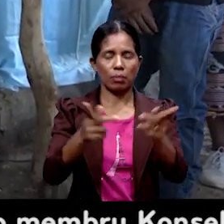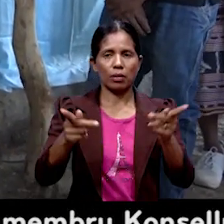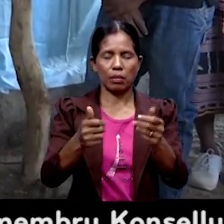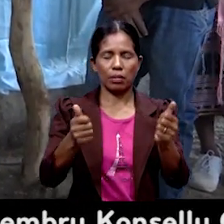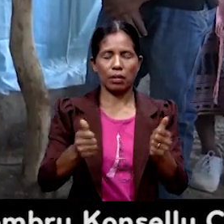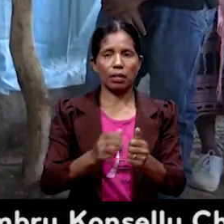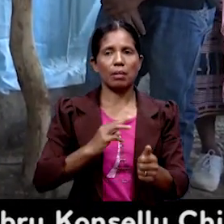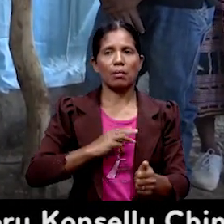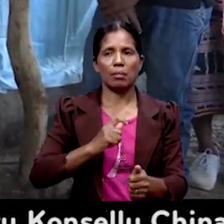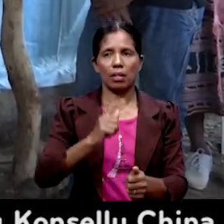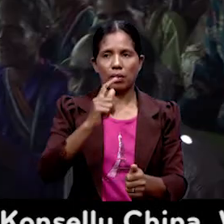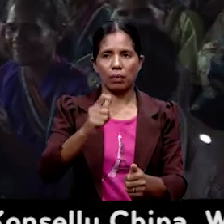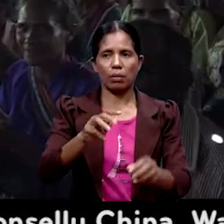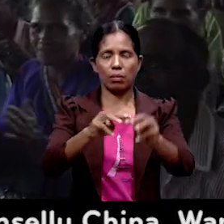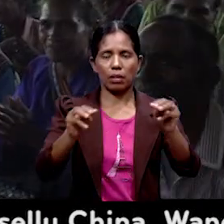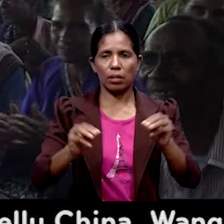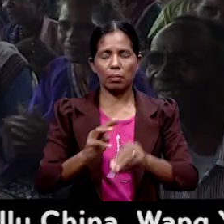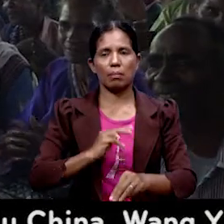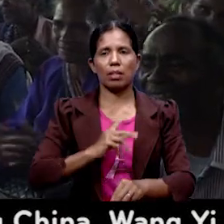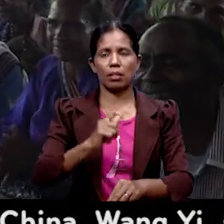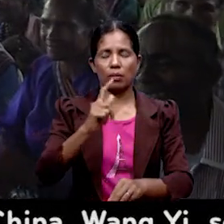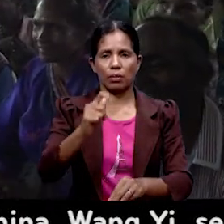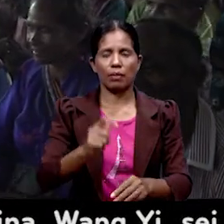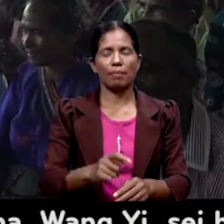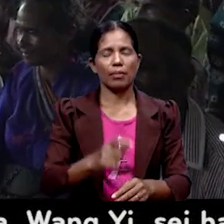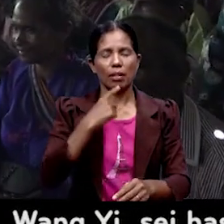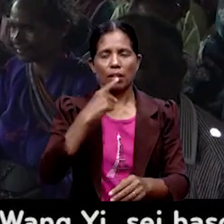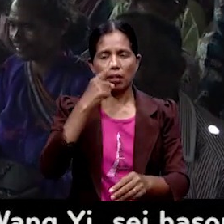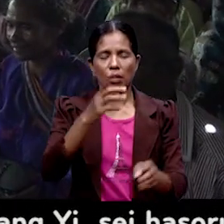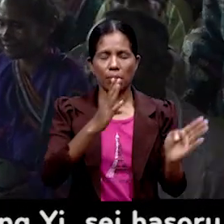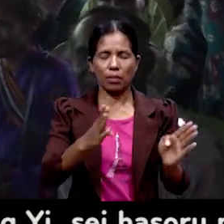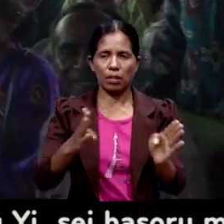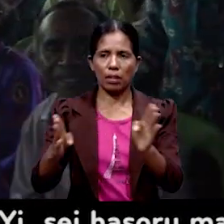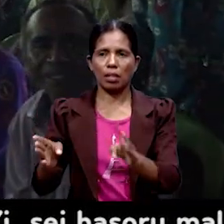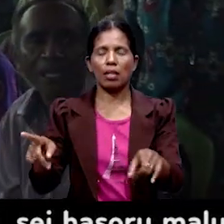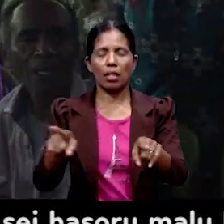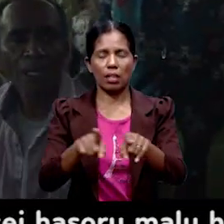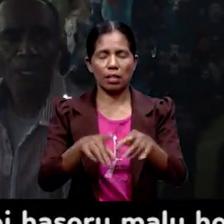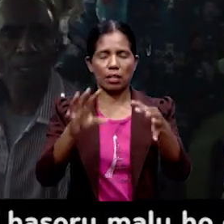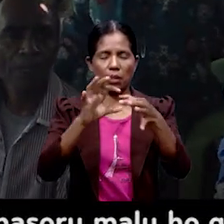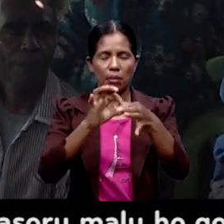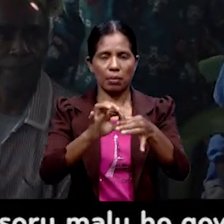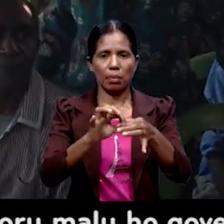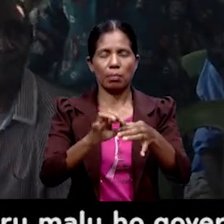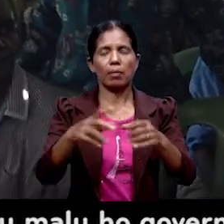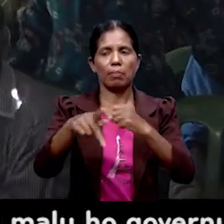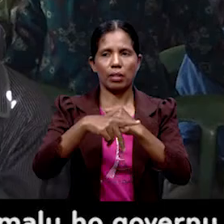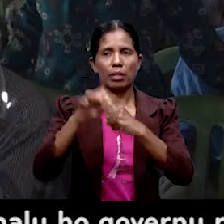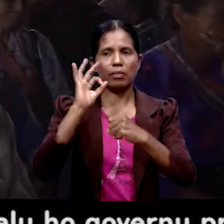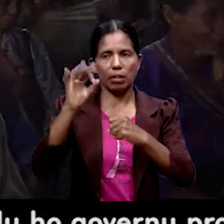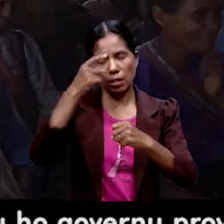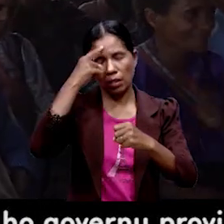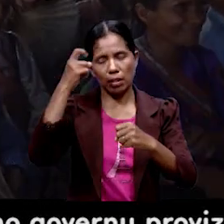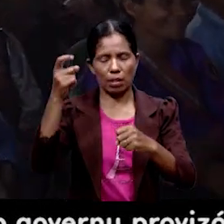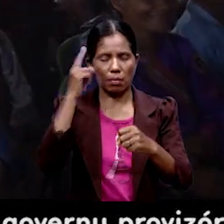Manatutu Vila munisipiu Manatutu sana na hateten ia prosesu reorganiza funu nia se hanesan membro komite sentral fratelin mai be tamba